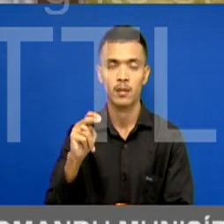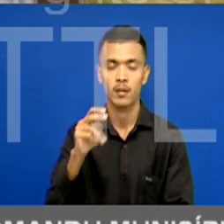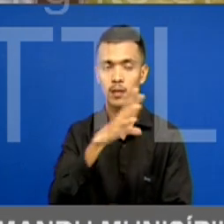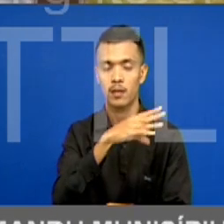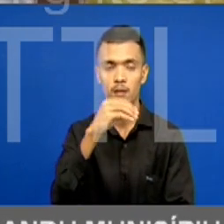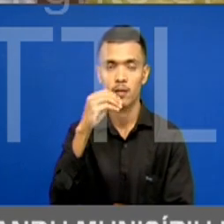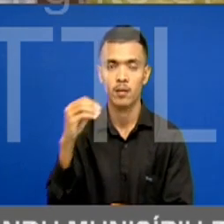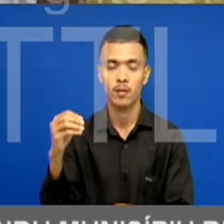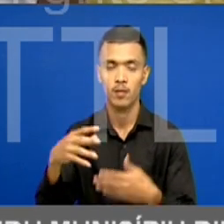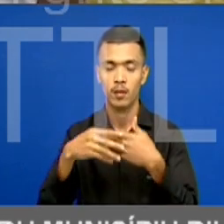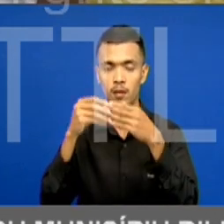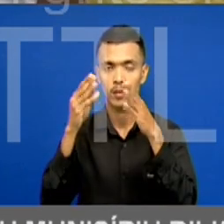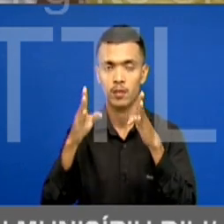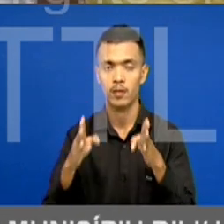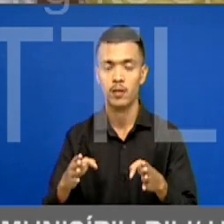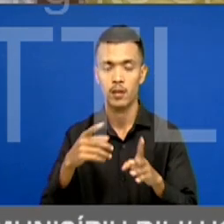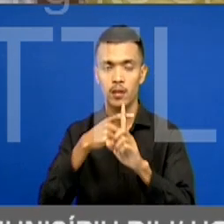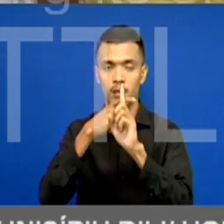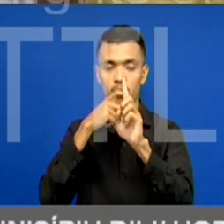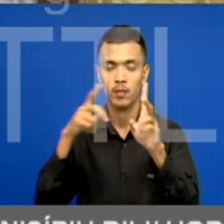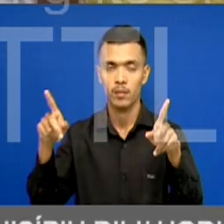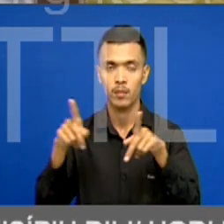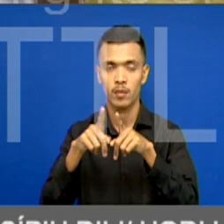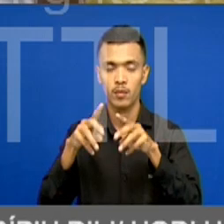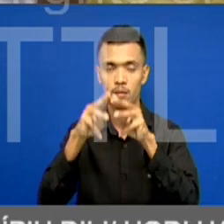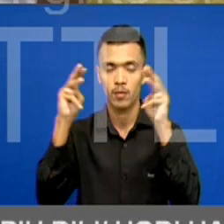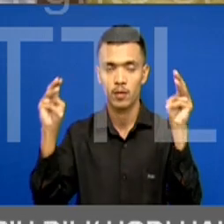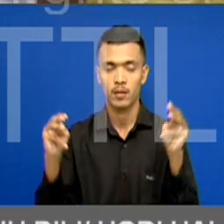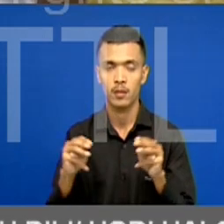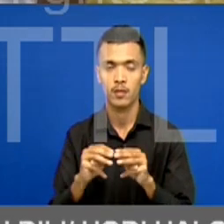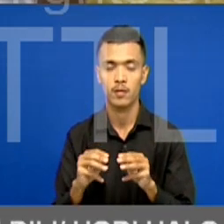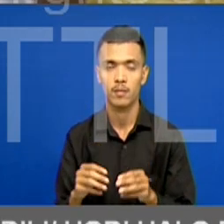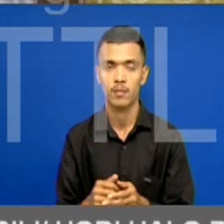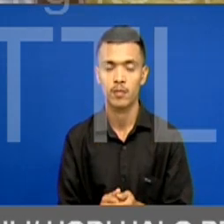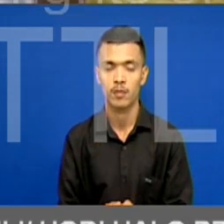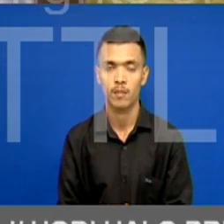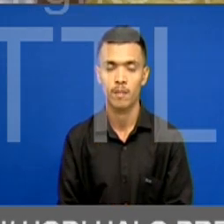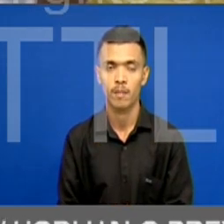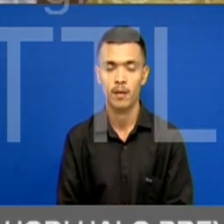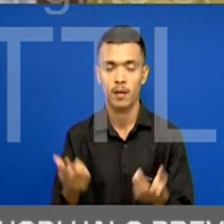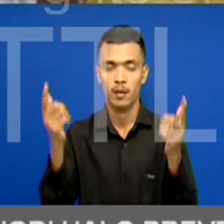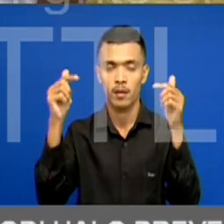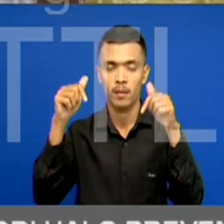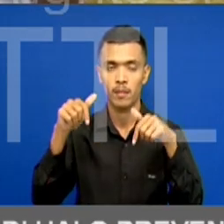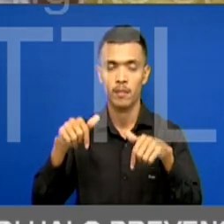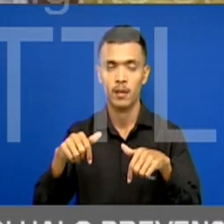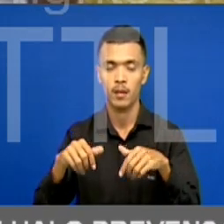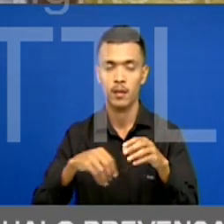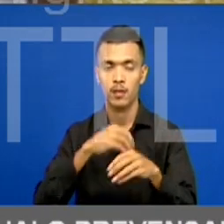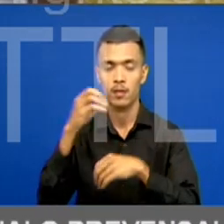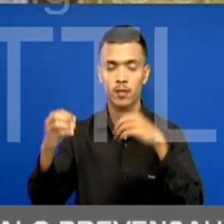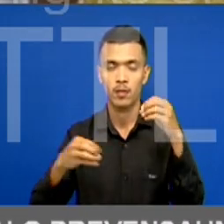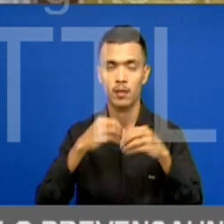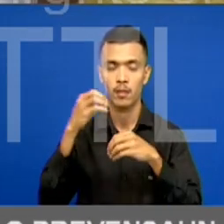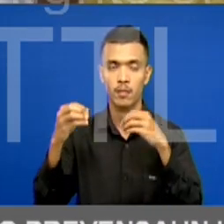ba parte autoridade visi posto, município, nebe mai colheita simultaneamente quando ba